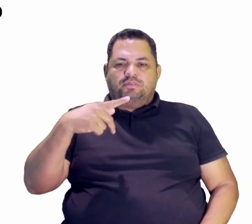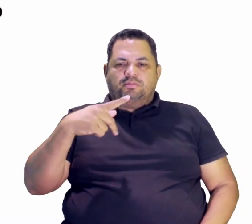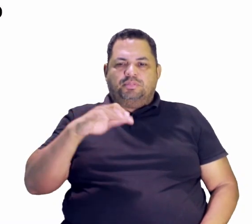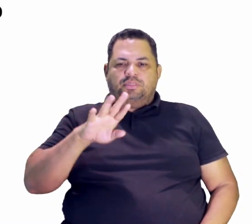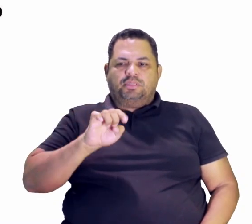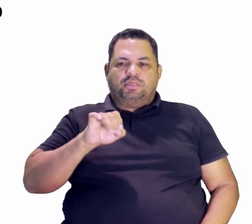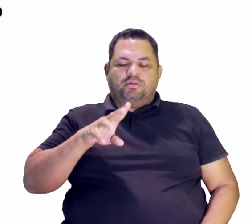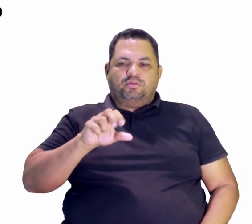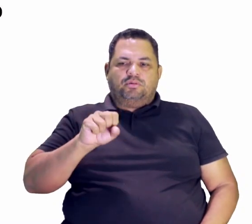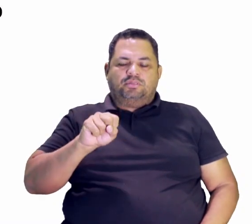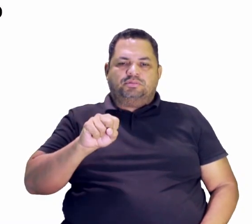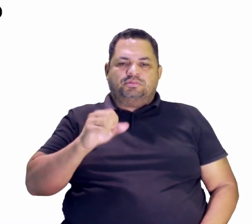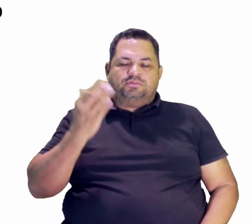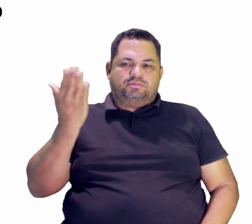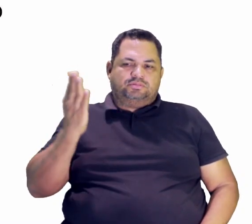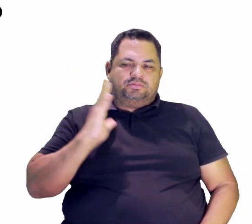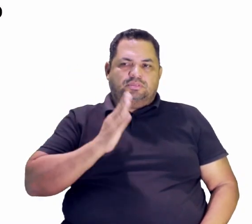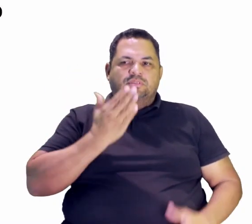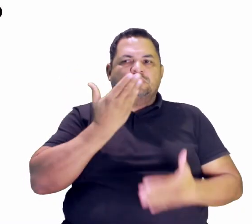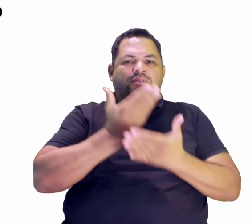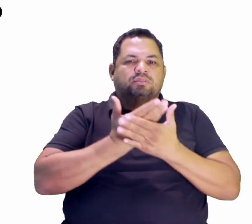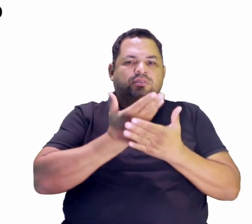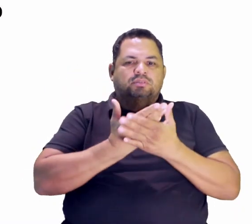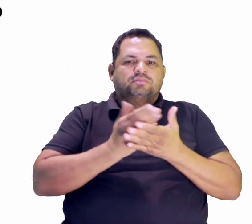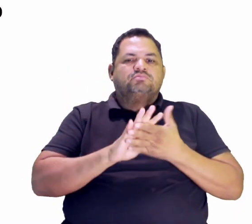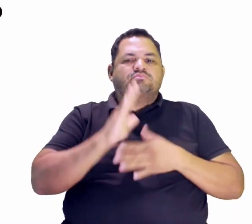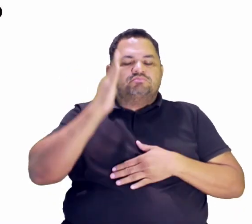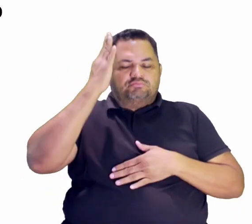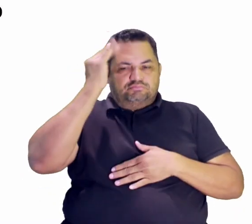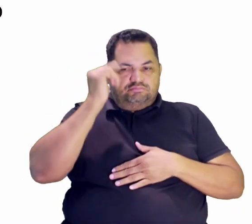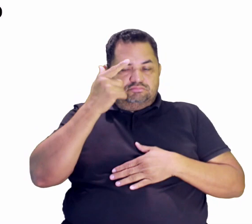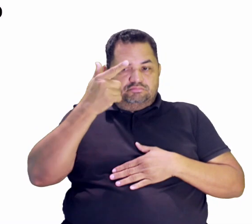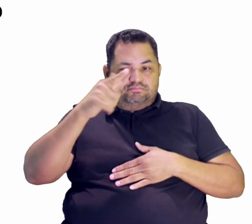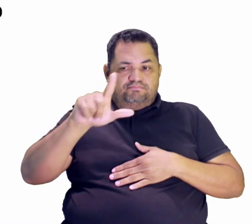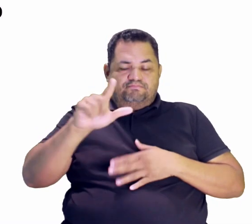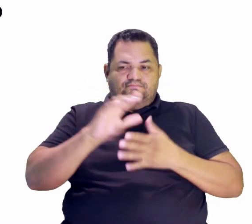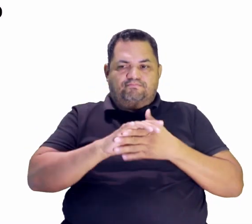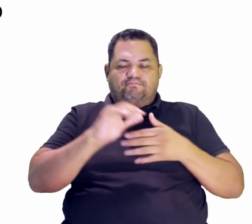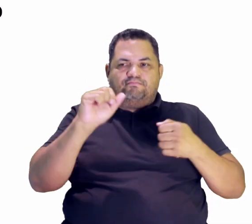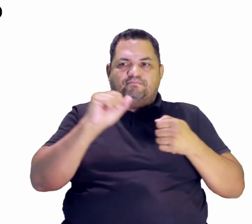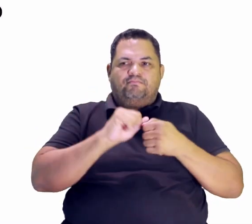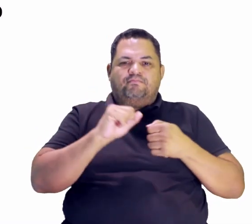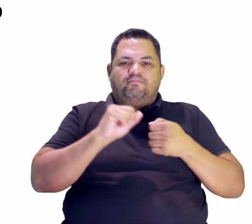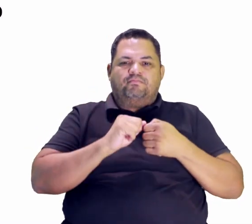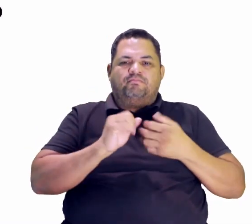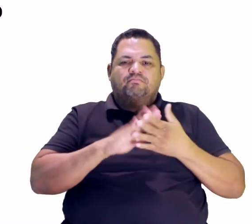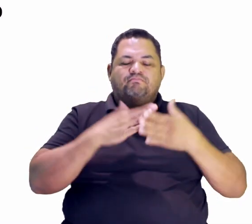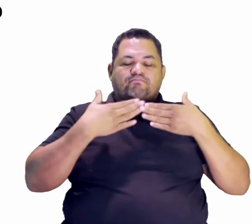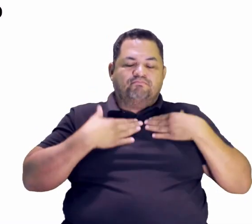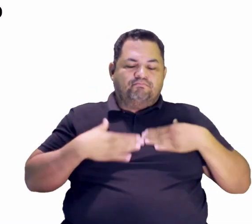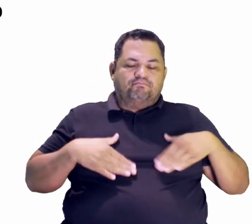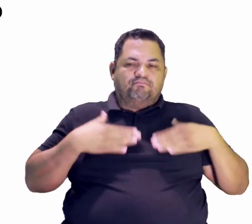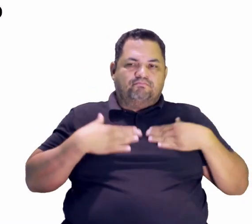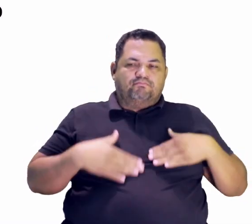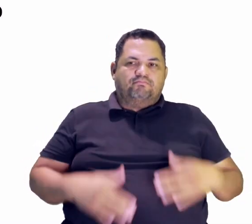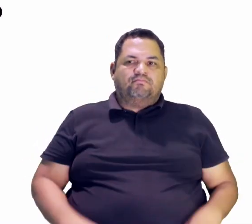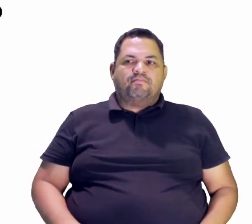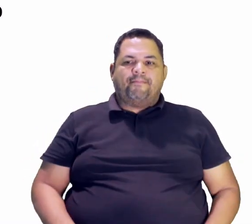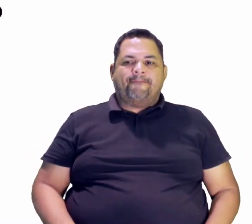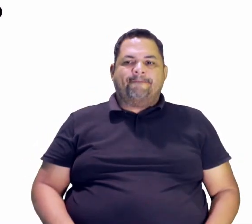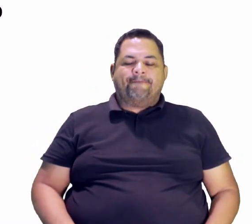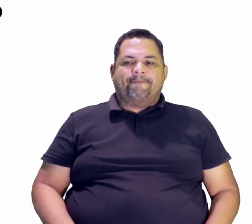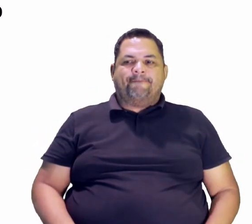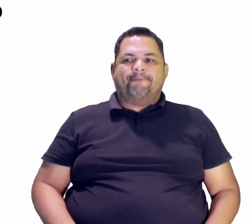aí em matemática, tenho certeza que vocês conseguem aí fazer bem tranquilo,